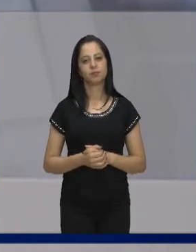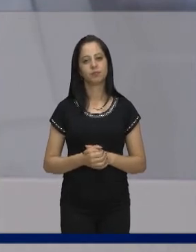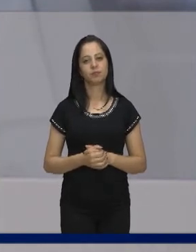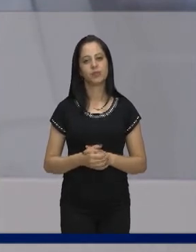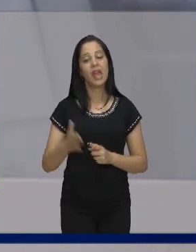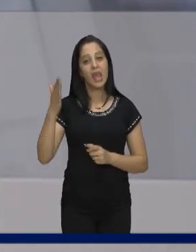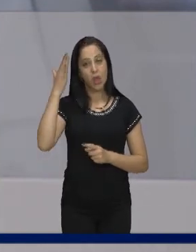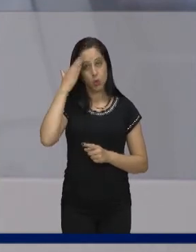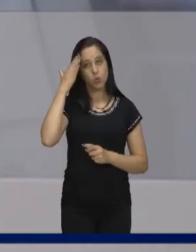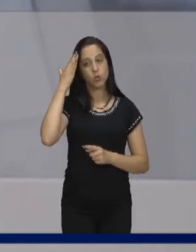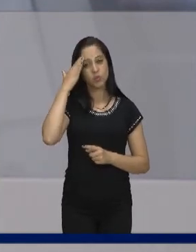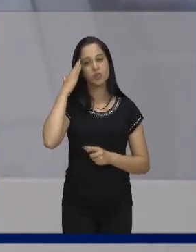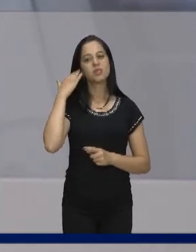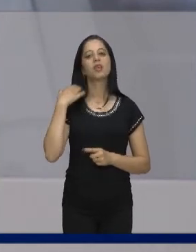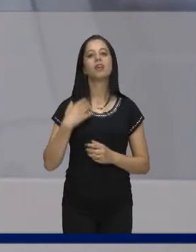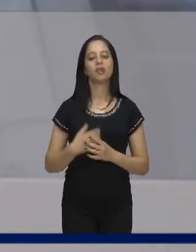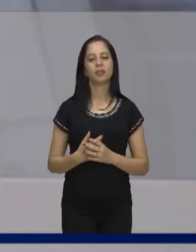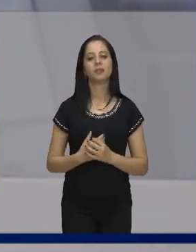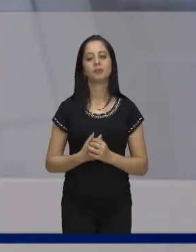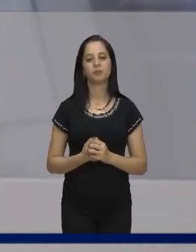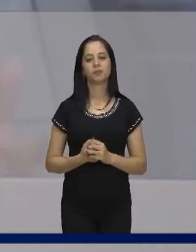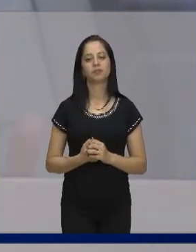essa história do Michel, muitos